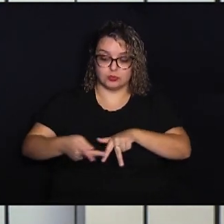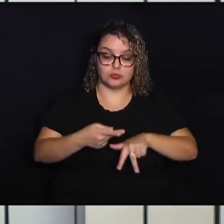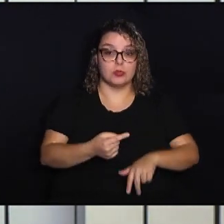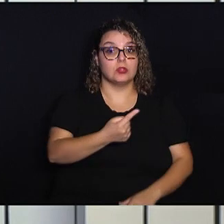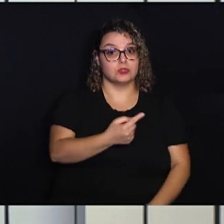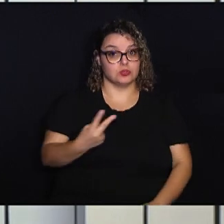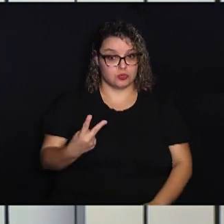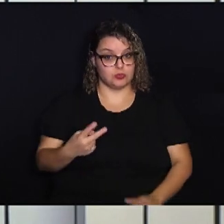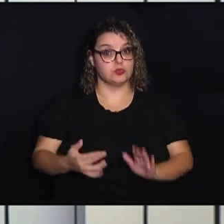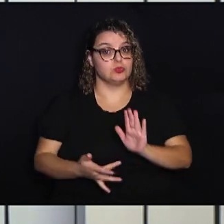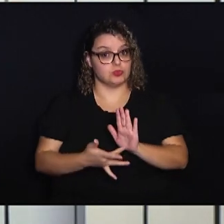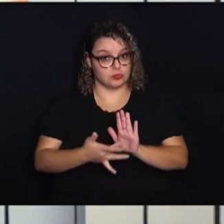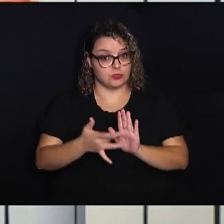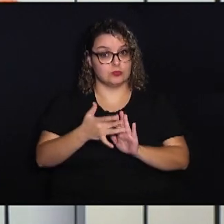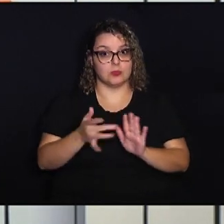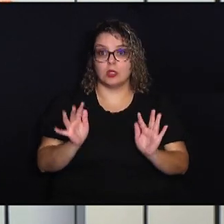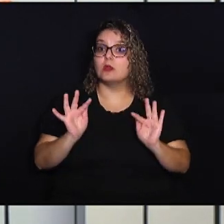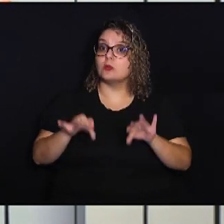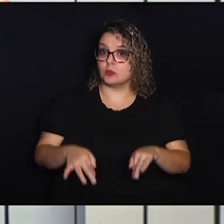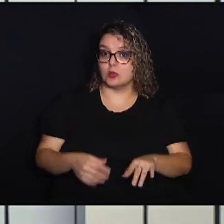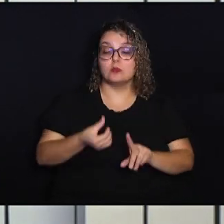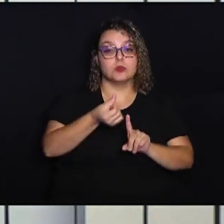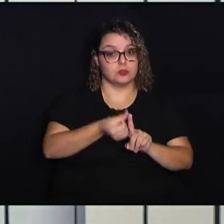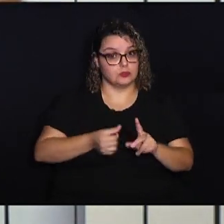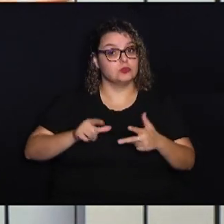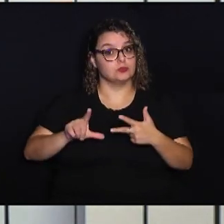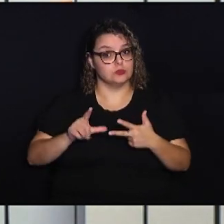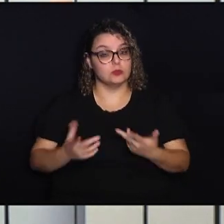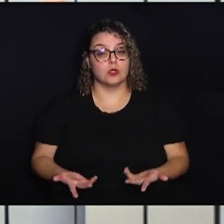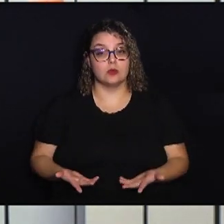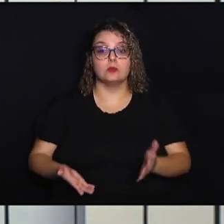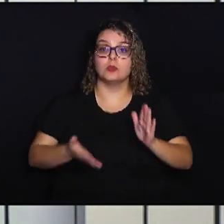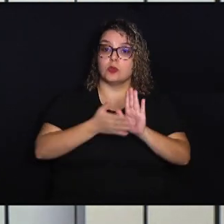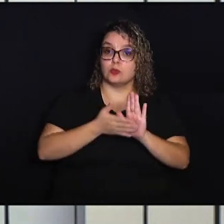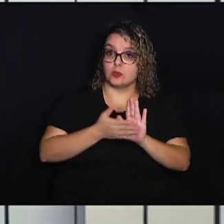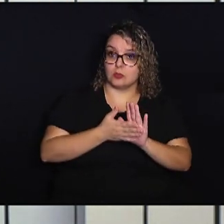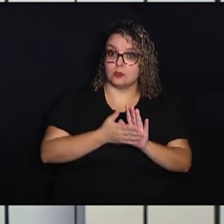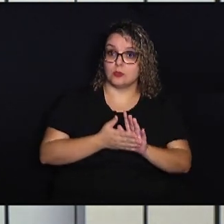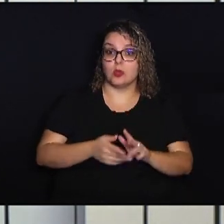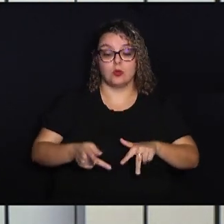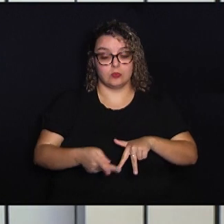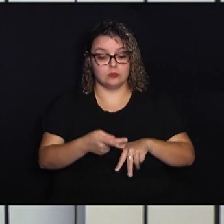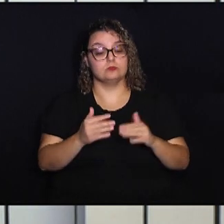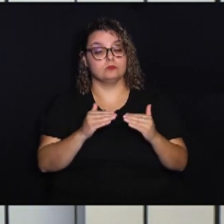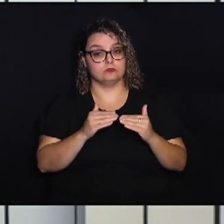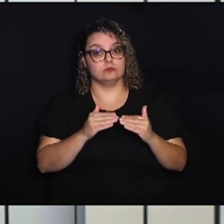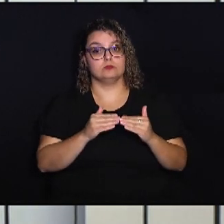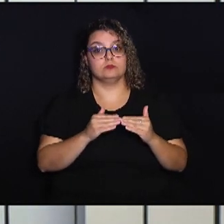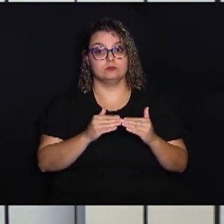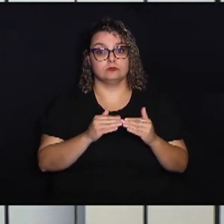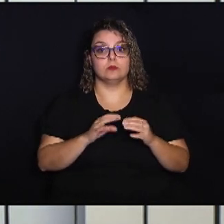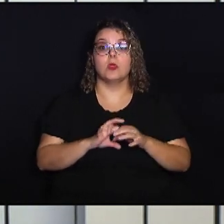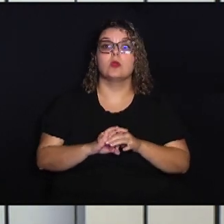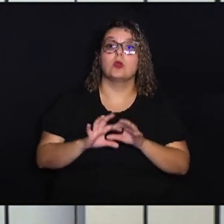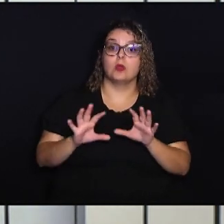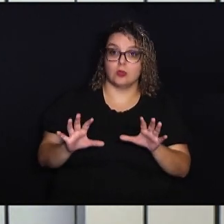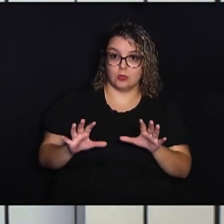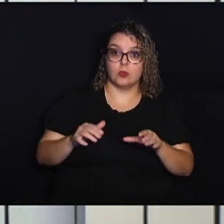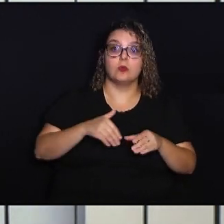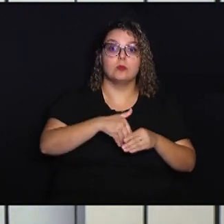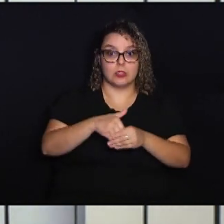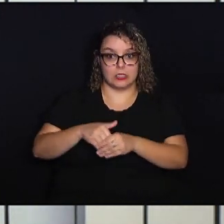cidadania, técnicas para resistir às pressões para o uso de drogas, técnicas de autocontrole para se afastar da violência, promoção